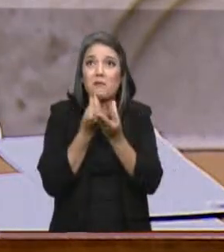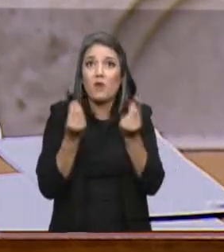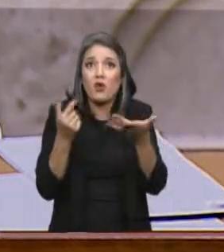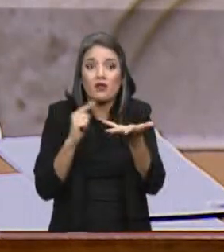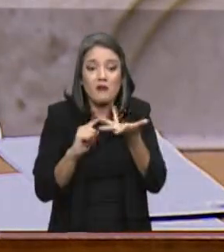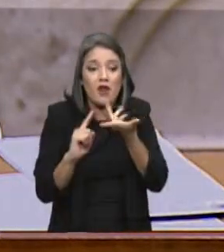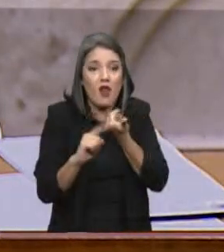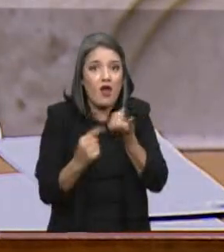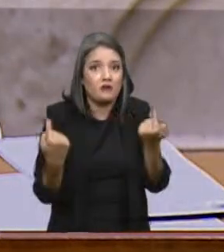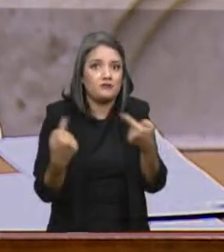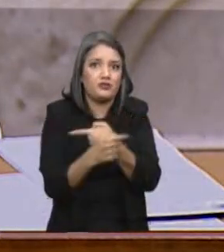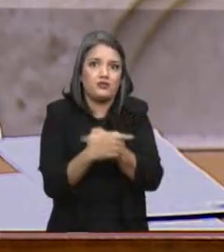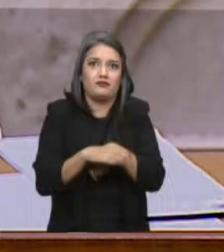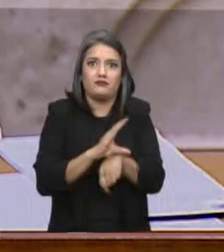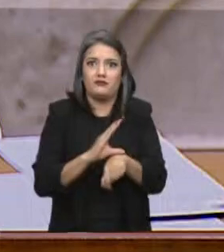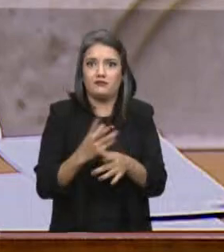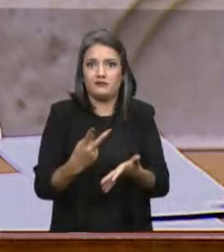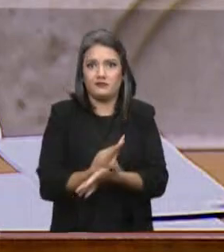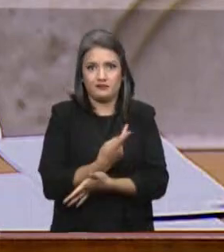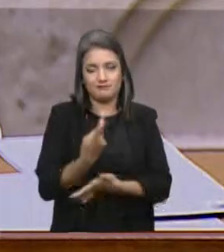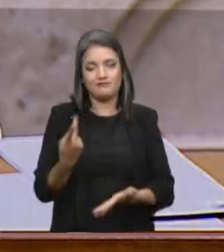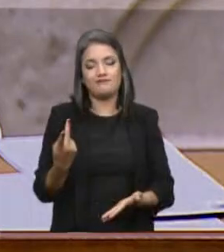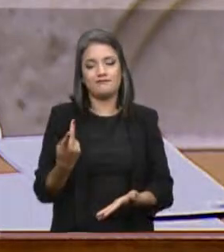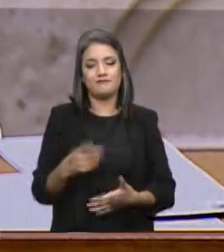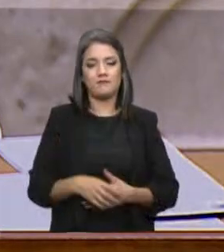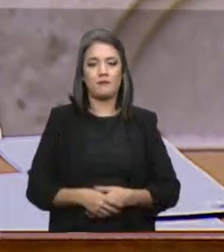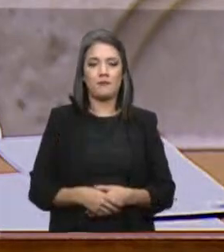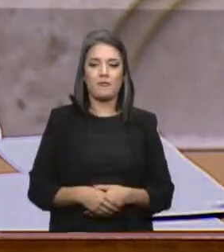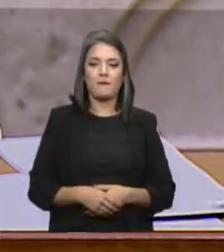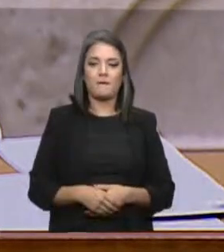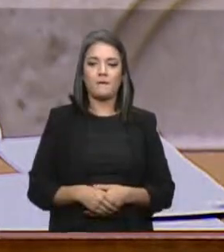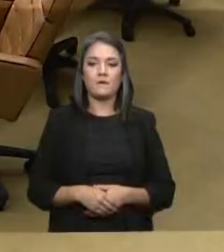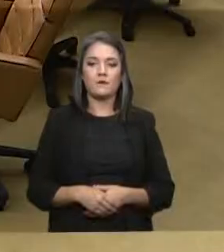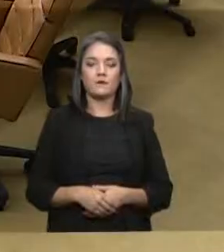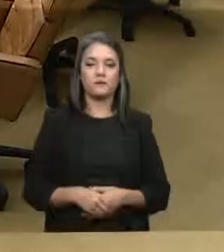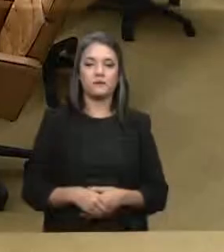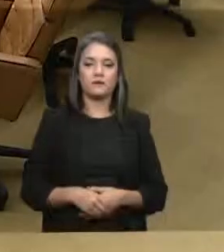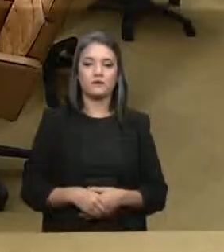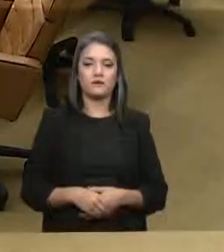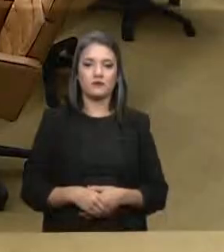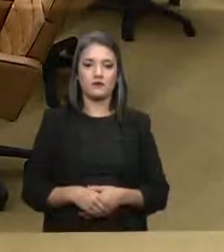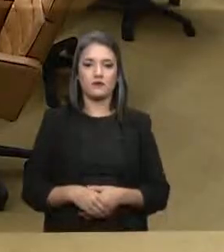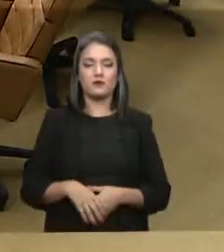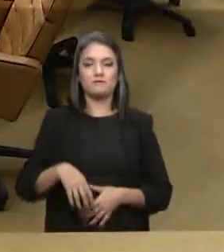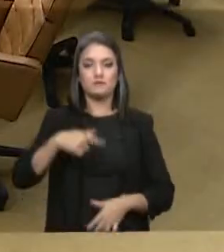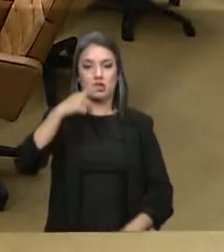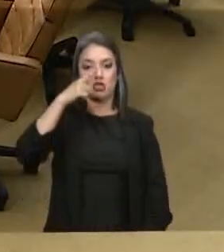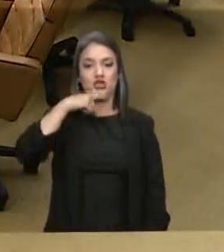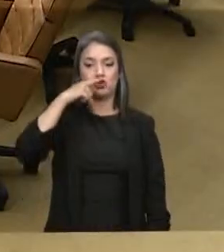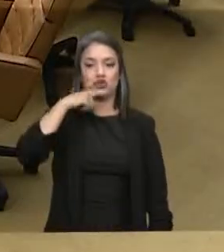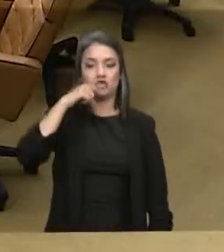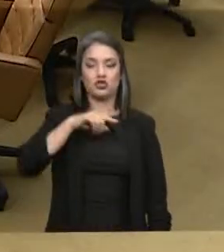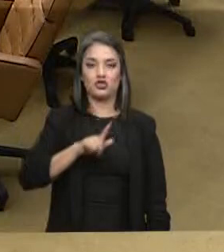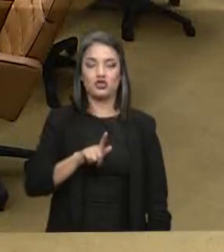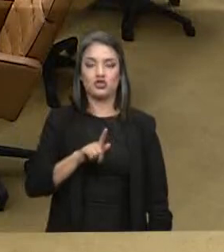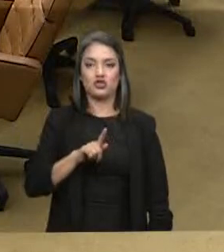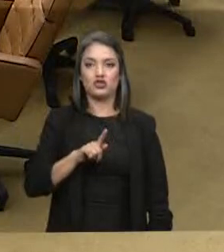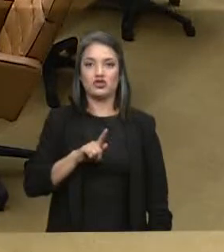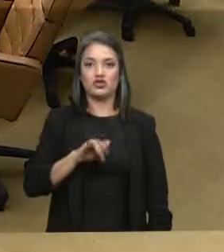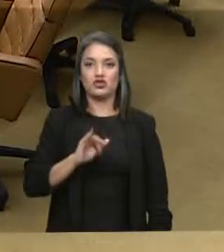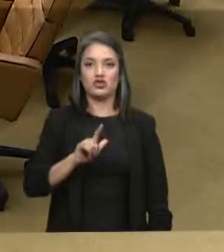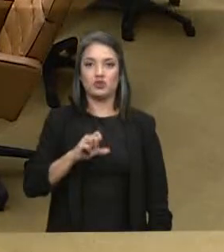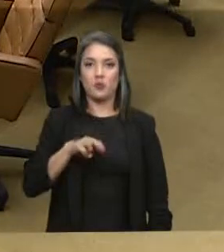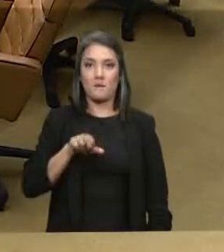presídios brasileiros a menor dúvida eu gostaria também de fazer um registro extremamente